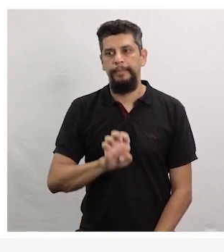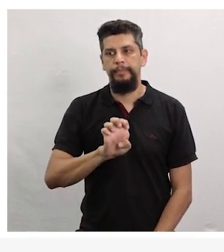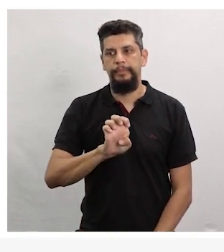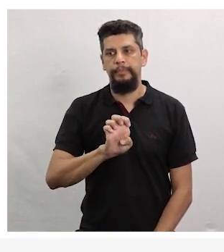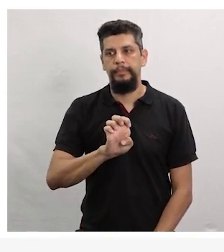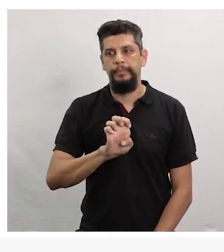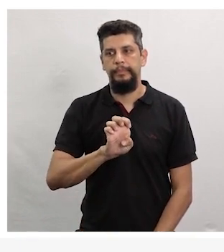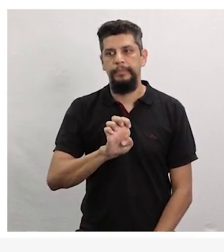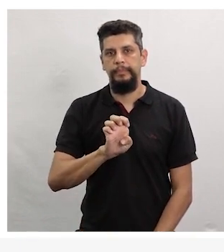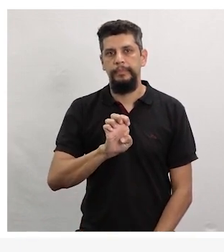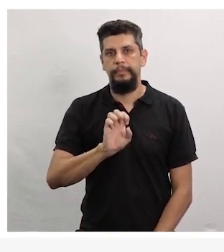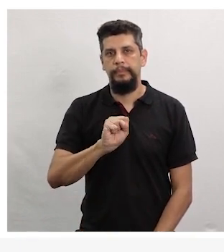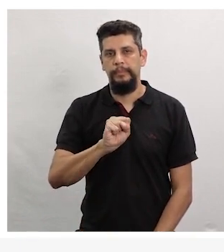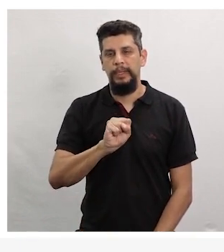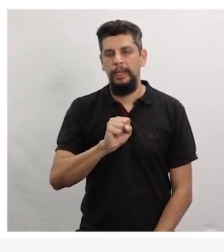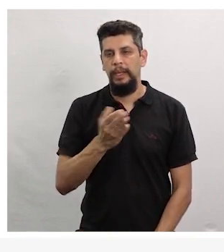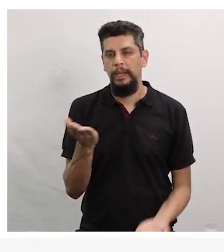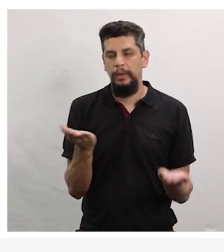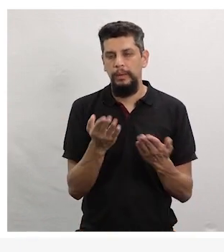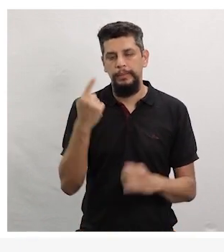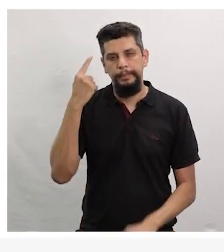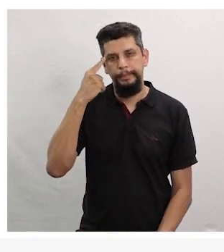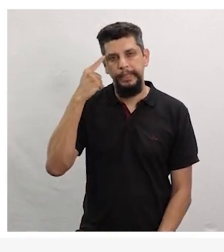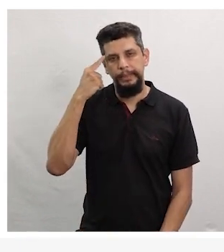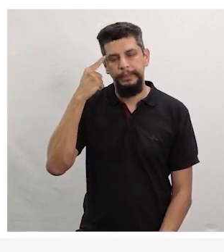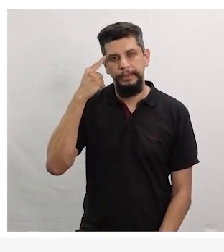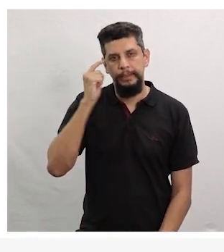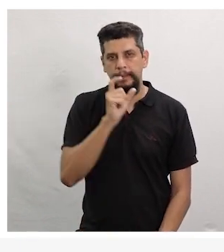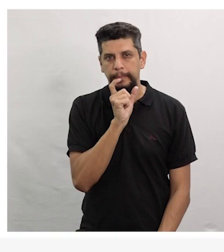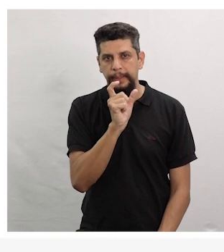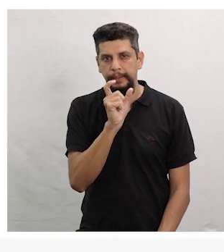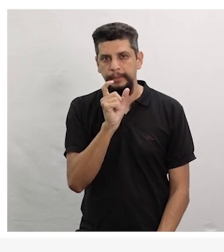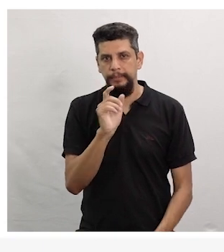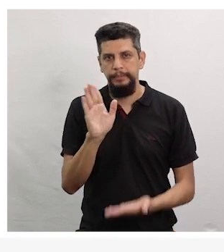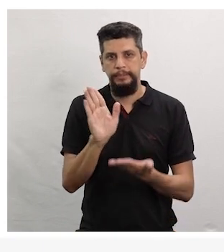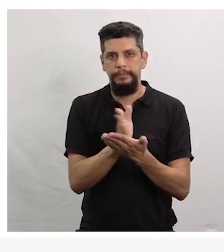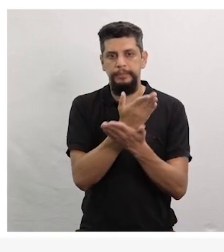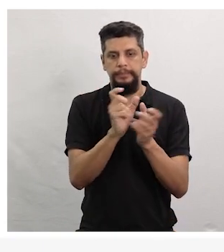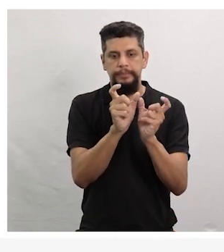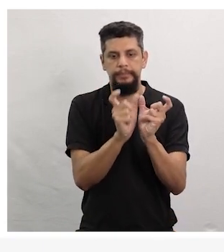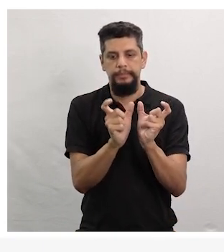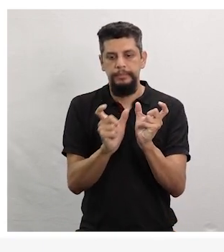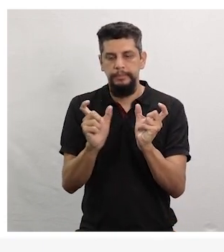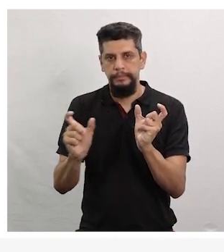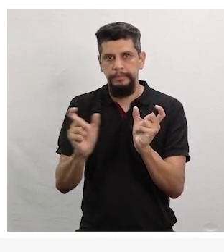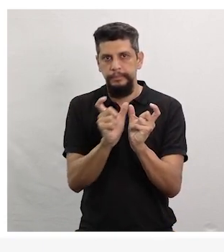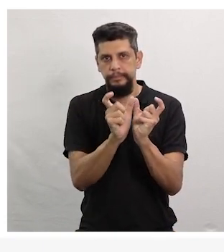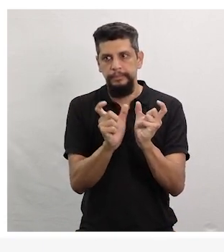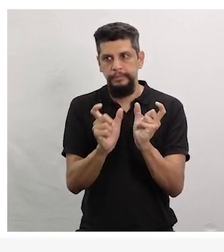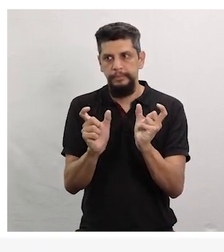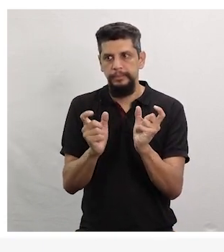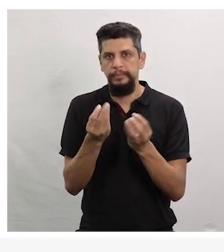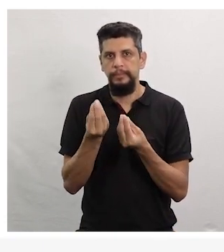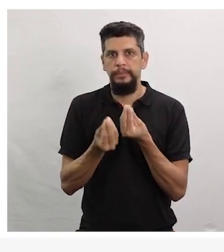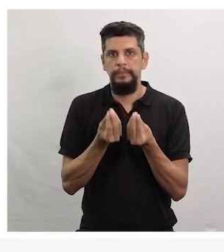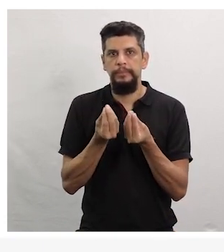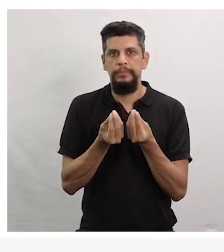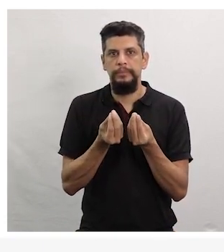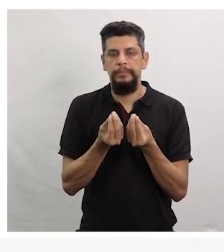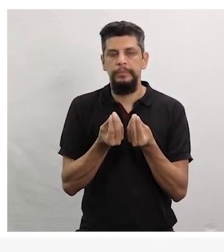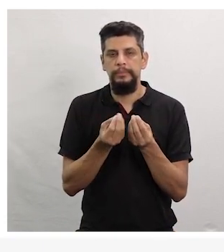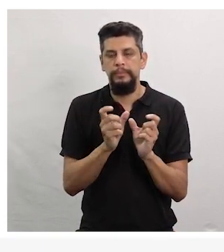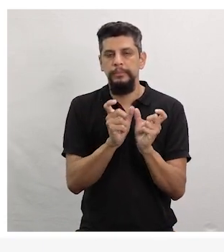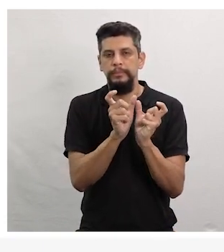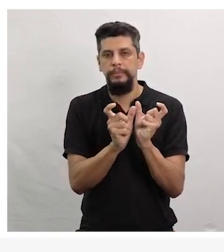certo e agora vamos pensar essa palavra separando ela em pedacinhos em sílabas né então